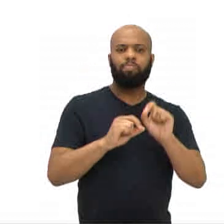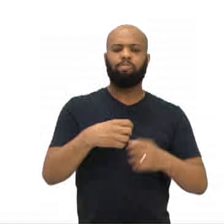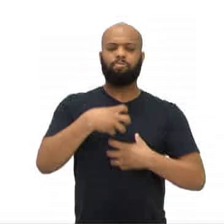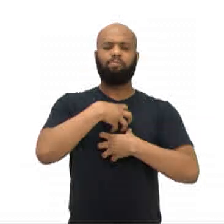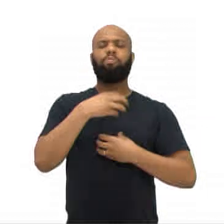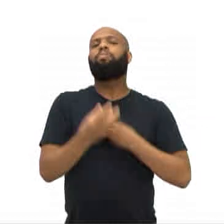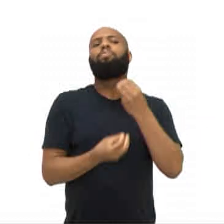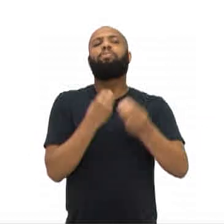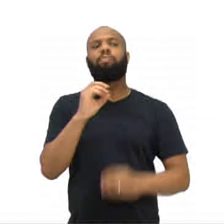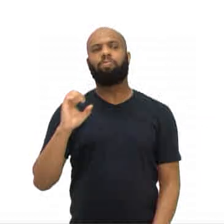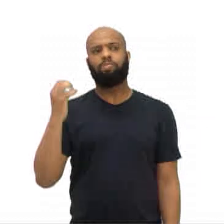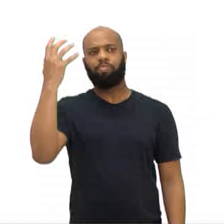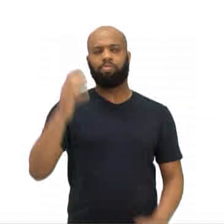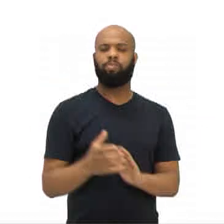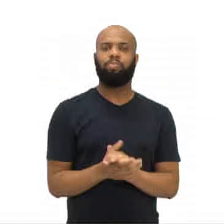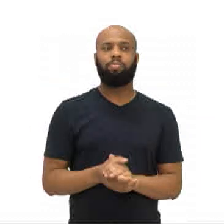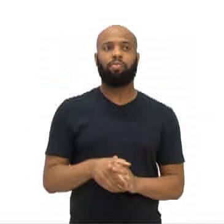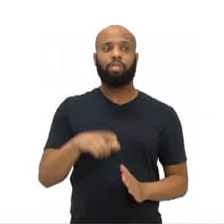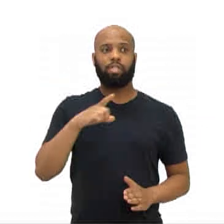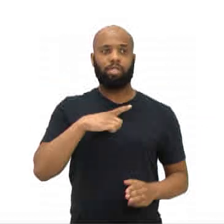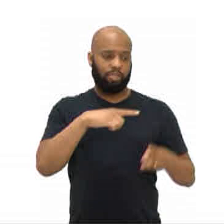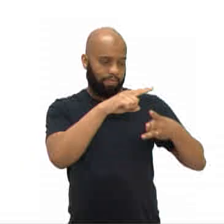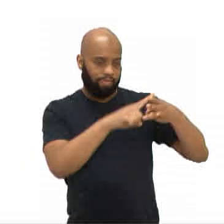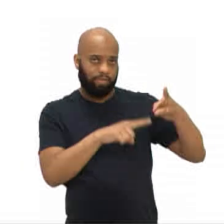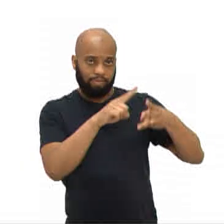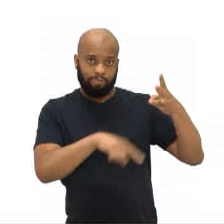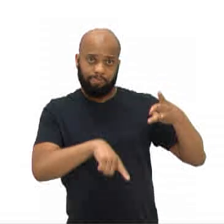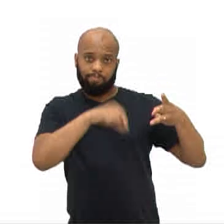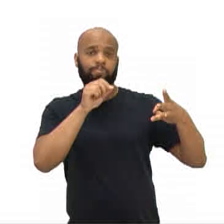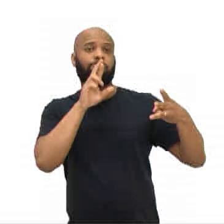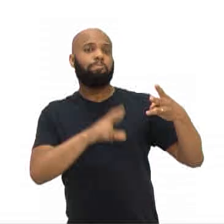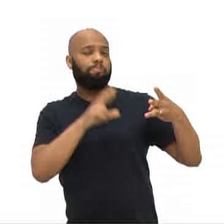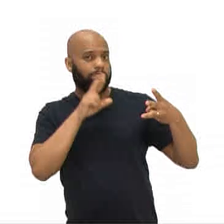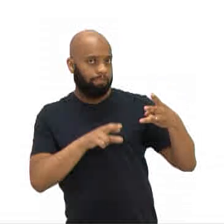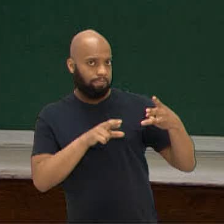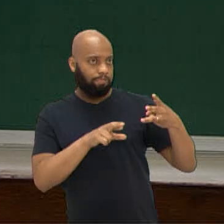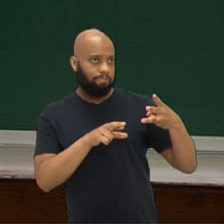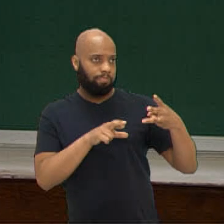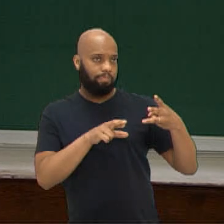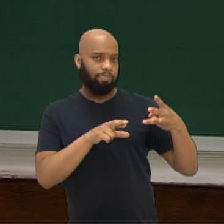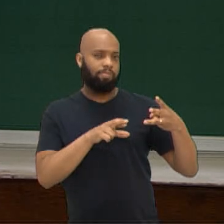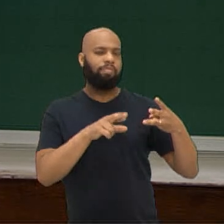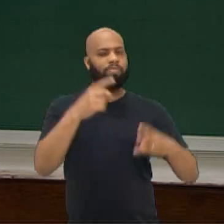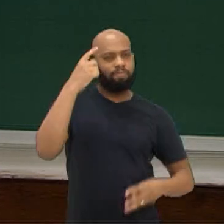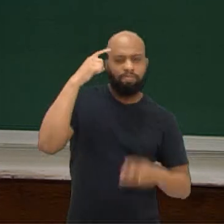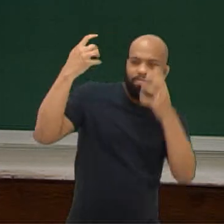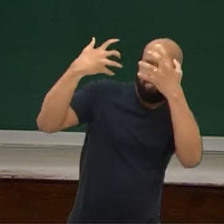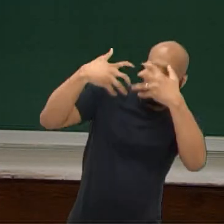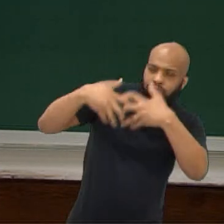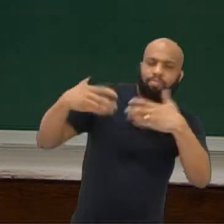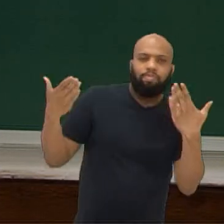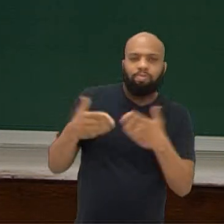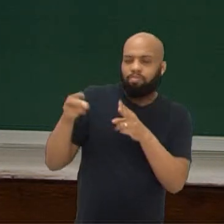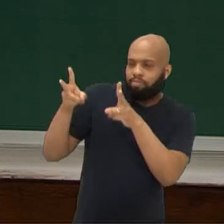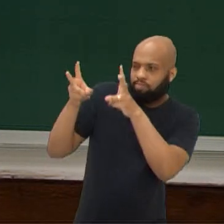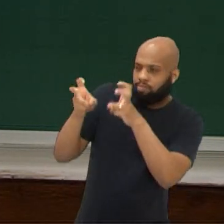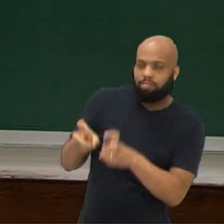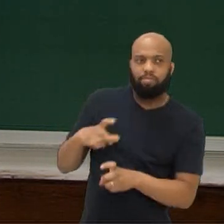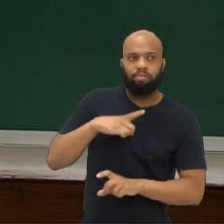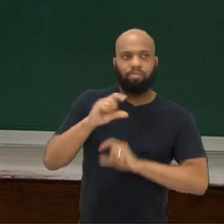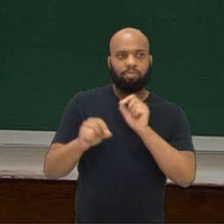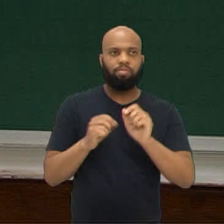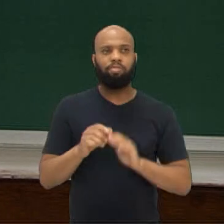de que forma? Então, vocês têm 3 opções de resposta. Então, pense um pouquinho e observe.